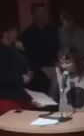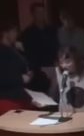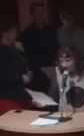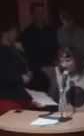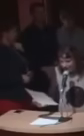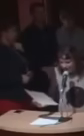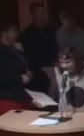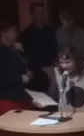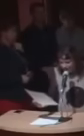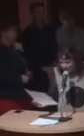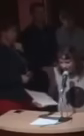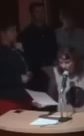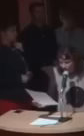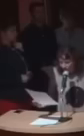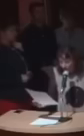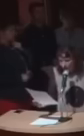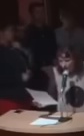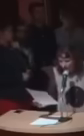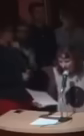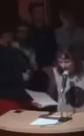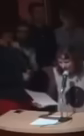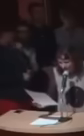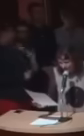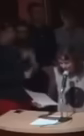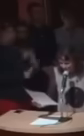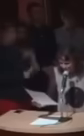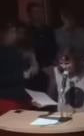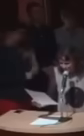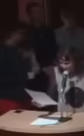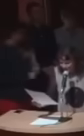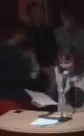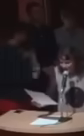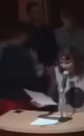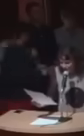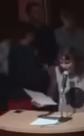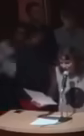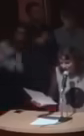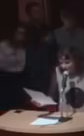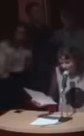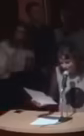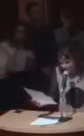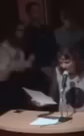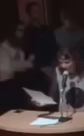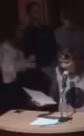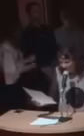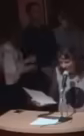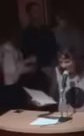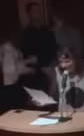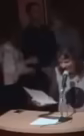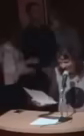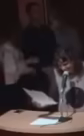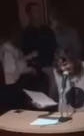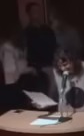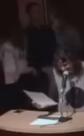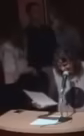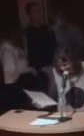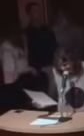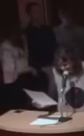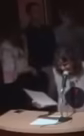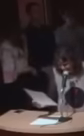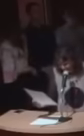UFRRJ, Ricardo Luiz Louro Berbara, reitor da UFRJ, Roberto